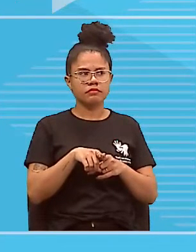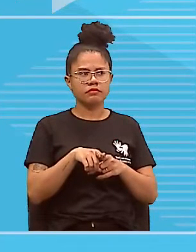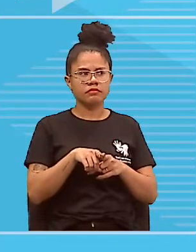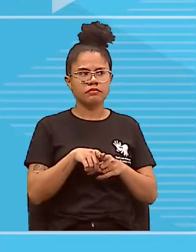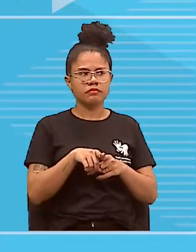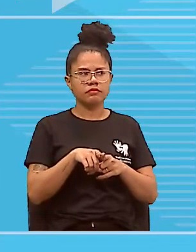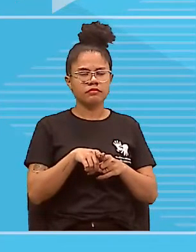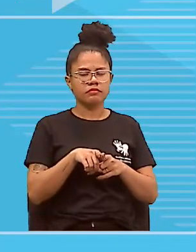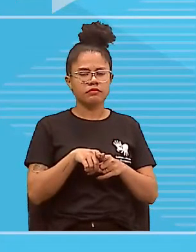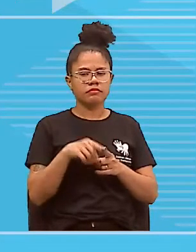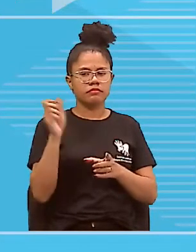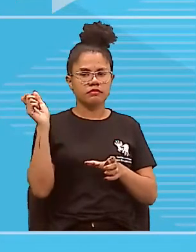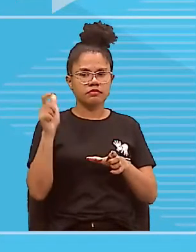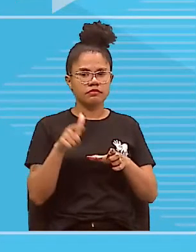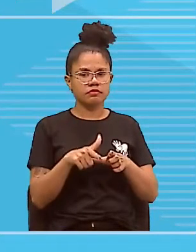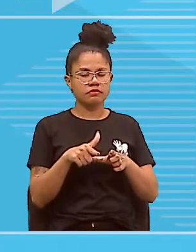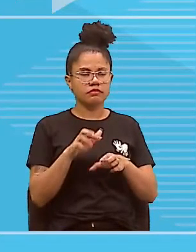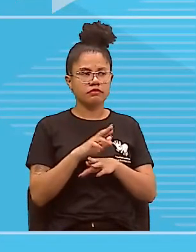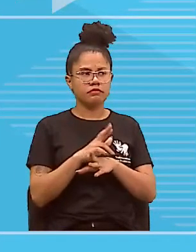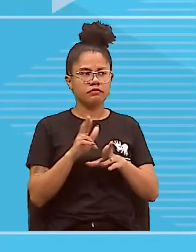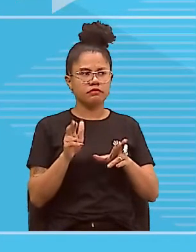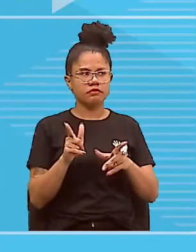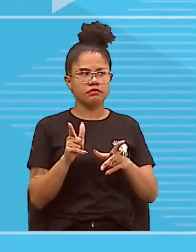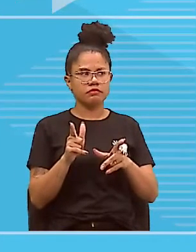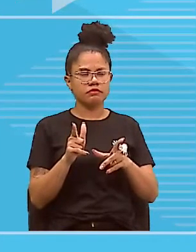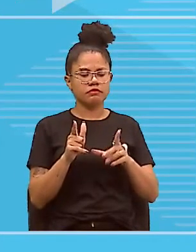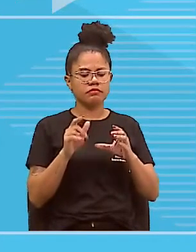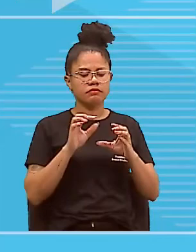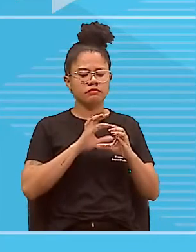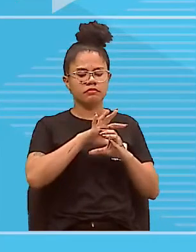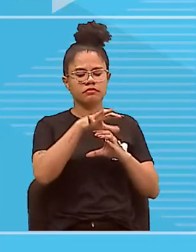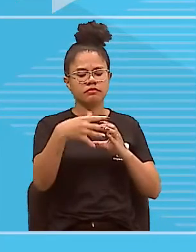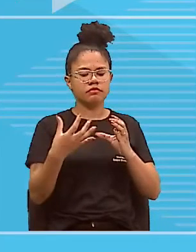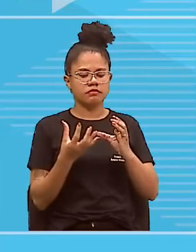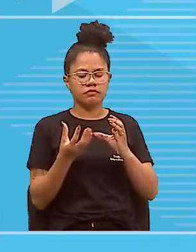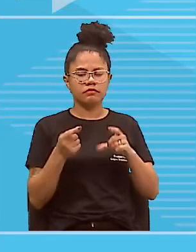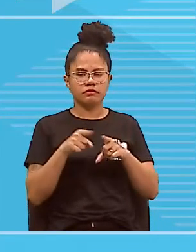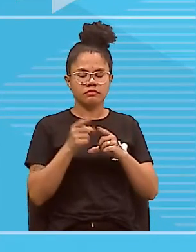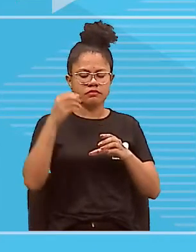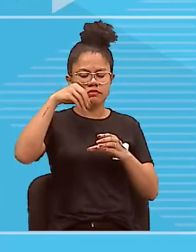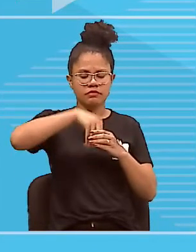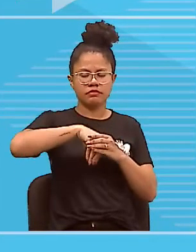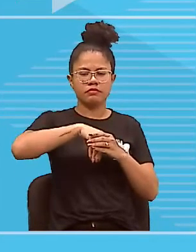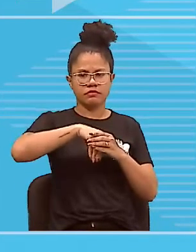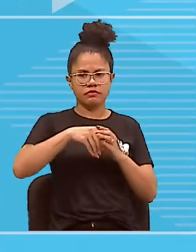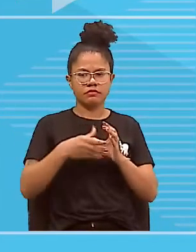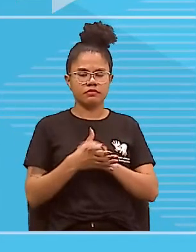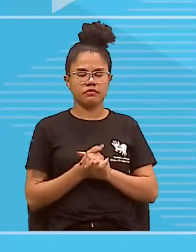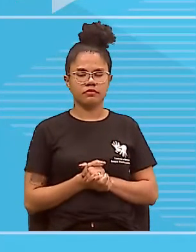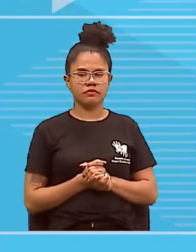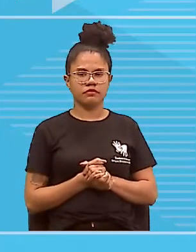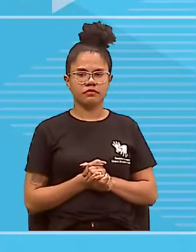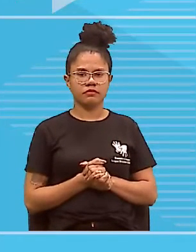diferente entre a região interna e a região externa